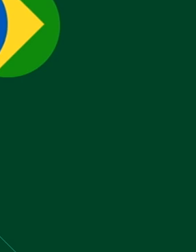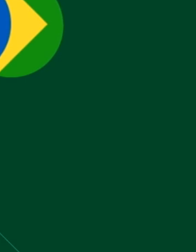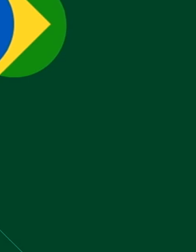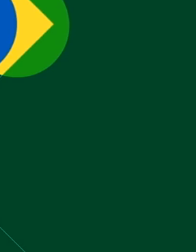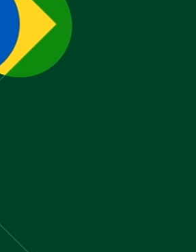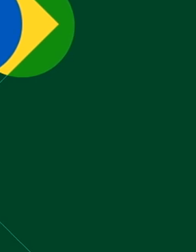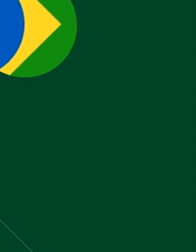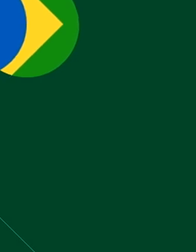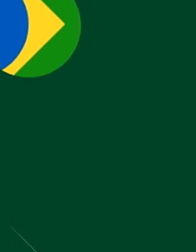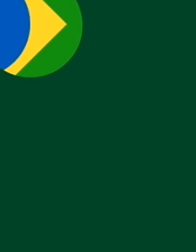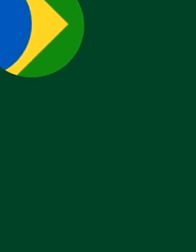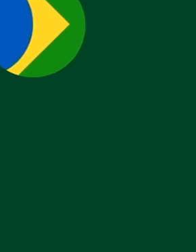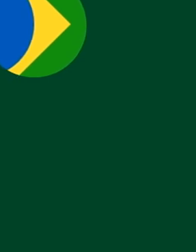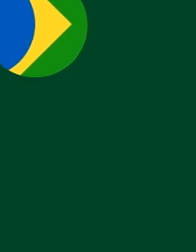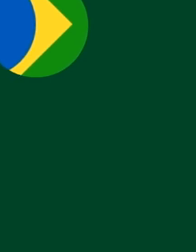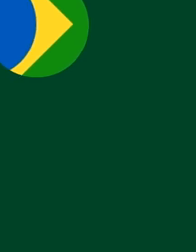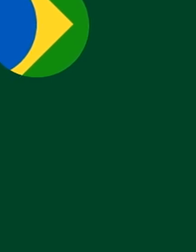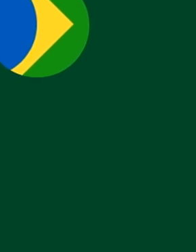Momento Saúde